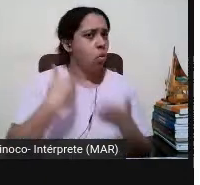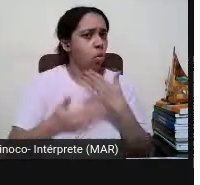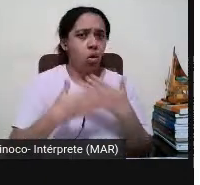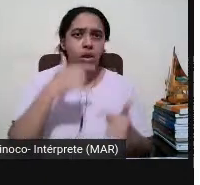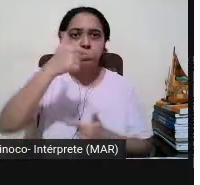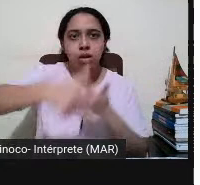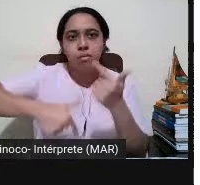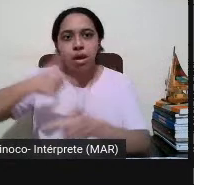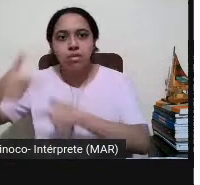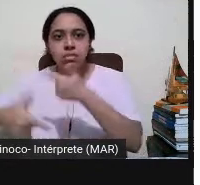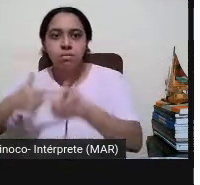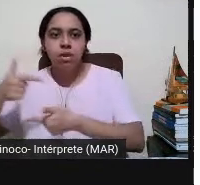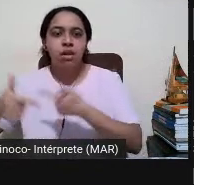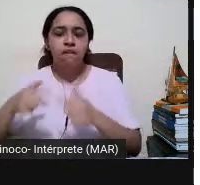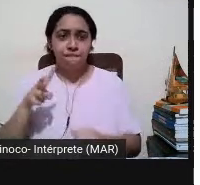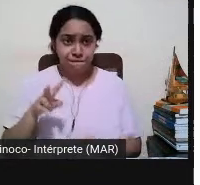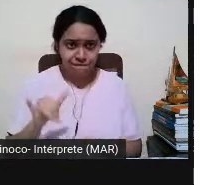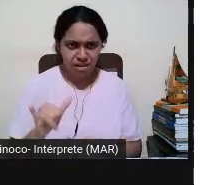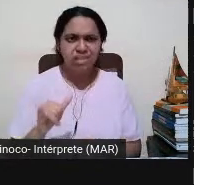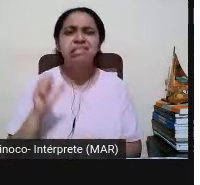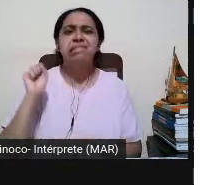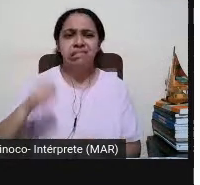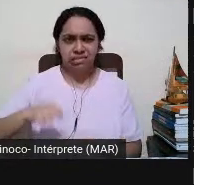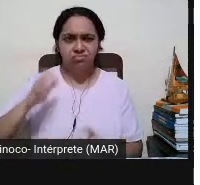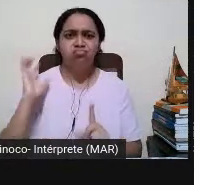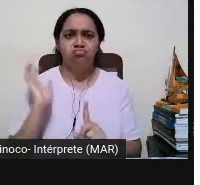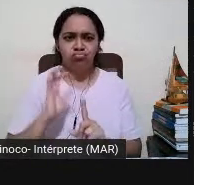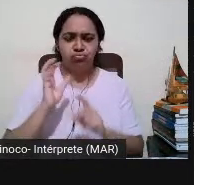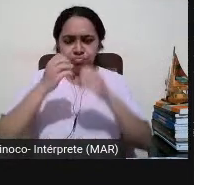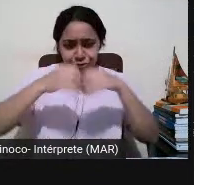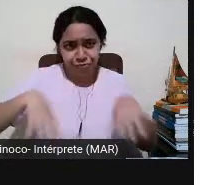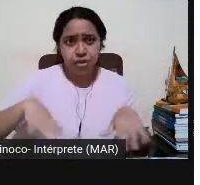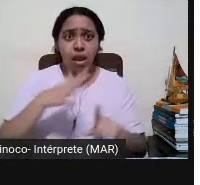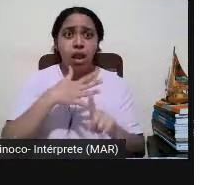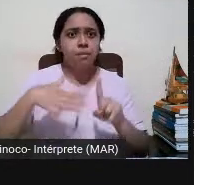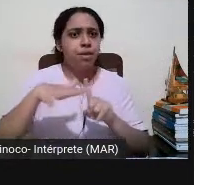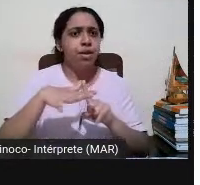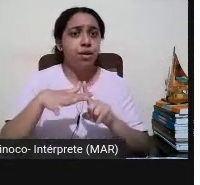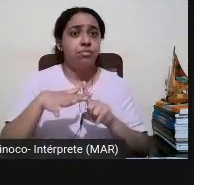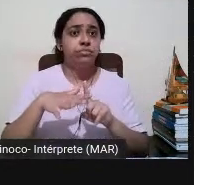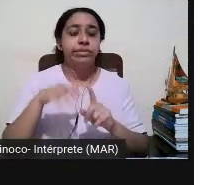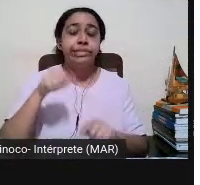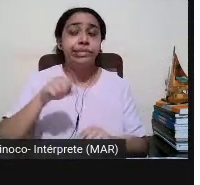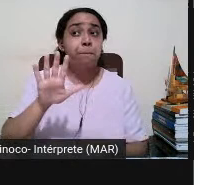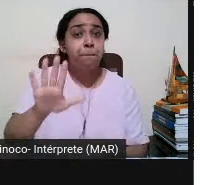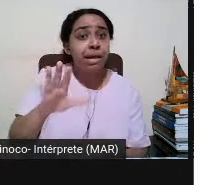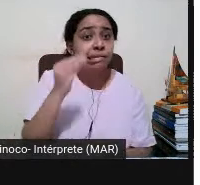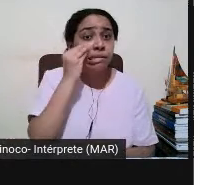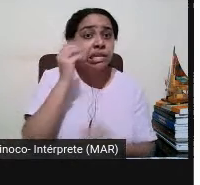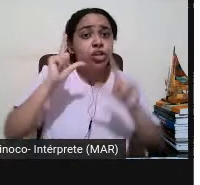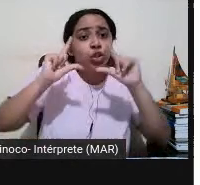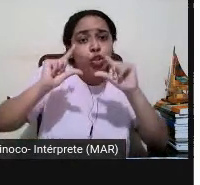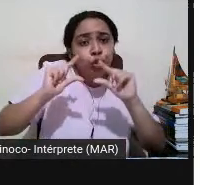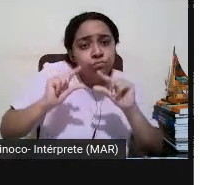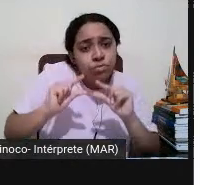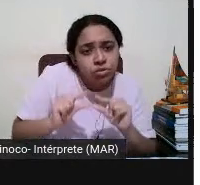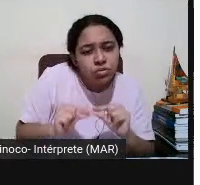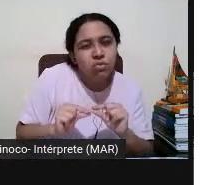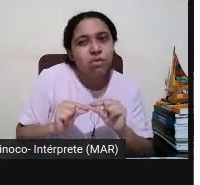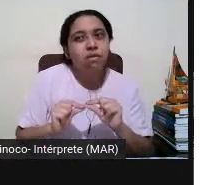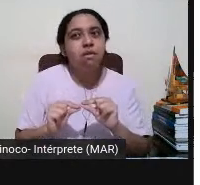vai ter algum tipo de impacto ambiental ou vai provocar a questão é como é que a gente pode mitigar Minimizar